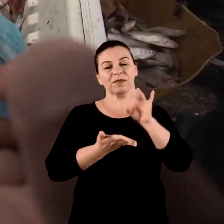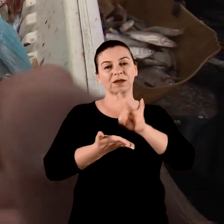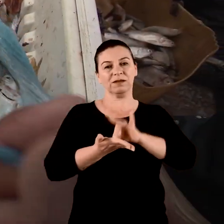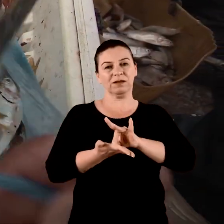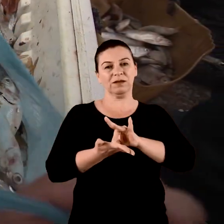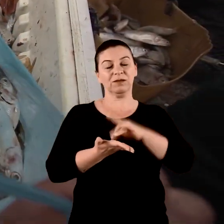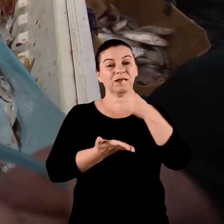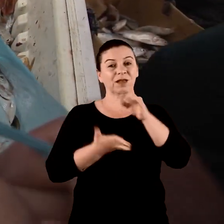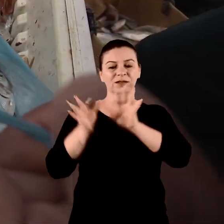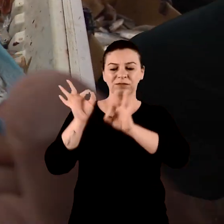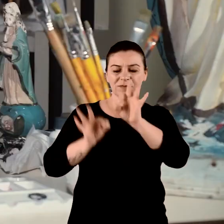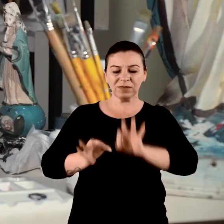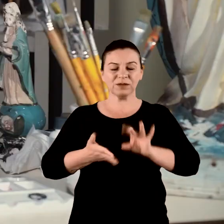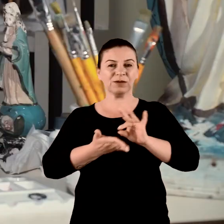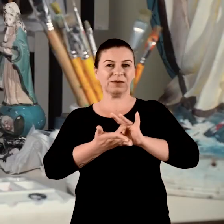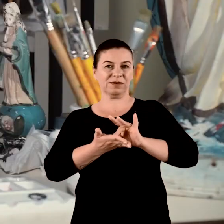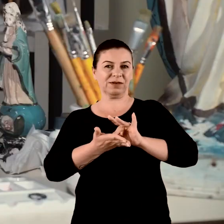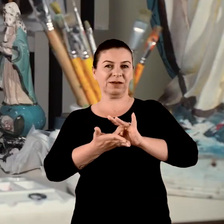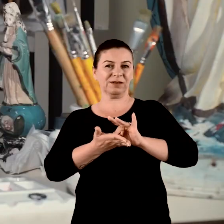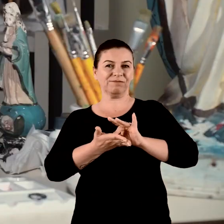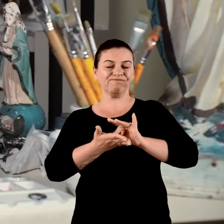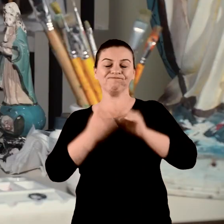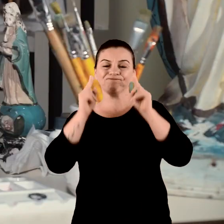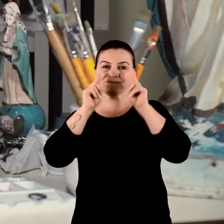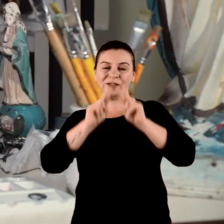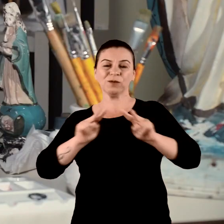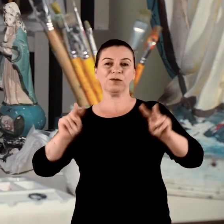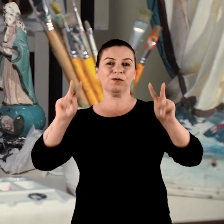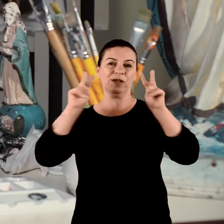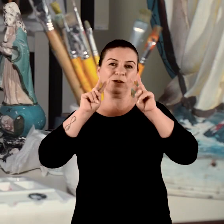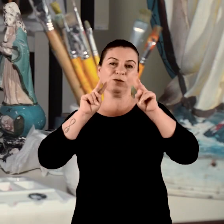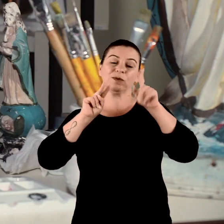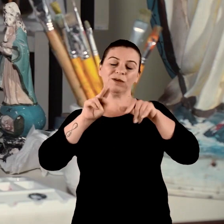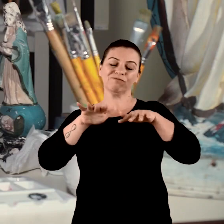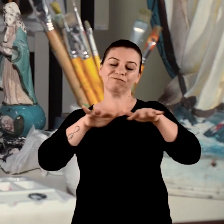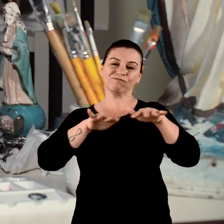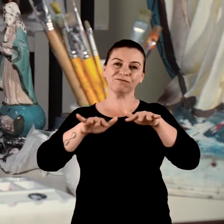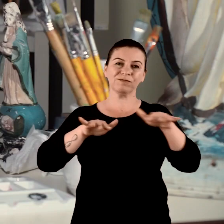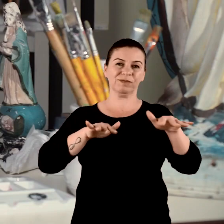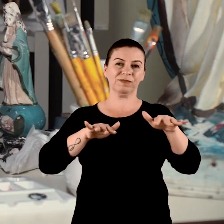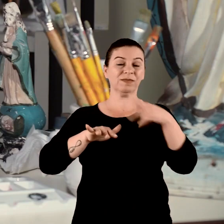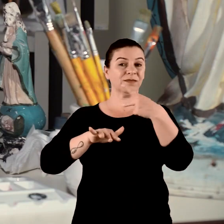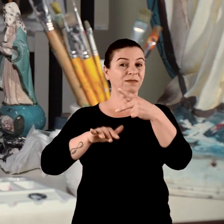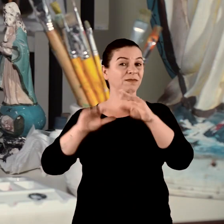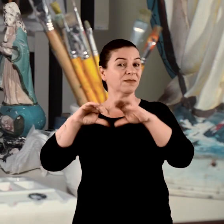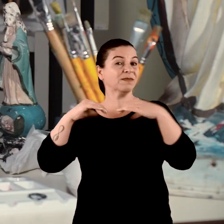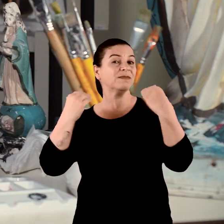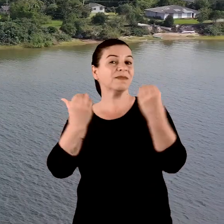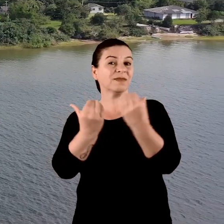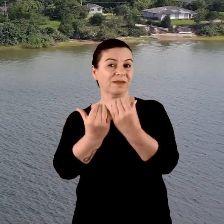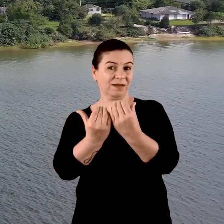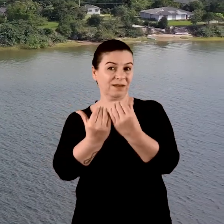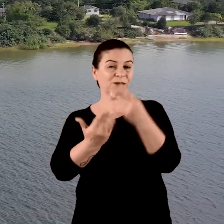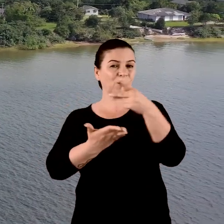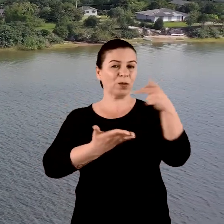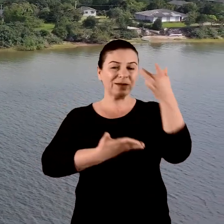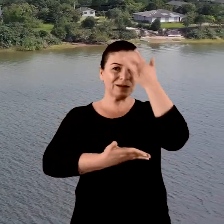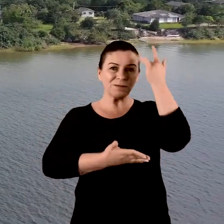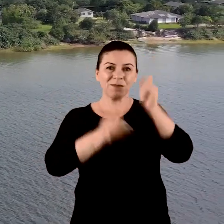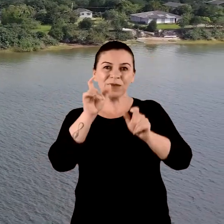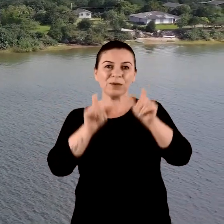família. É essa a realidade. E é esse restaurar que eu vejo e esse restaurar que me move. E